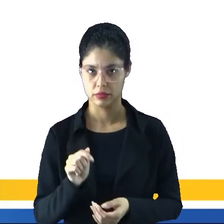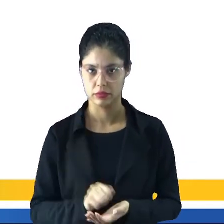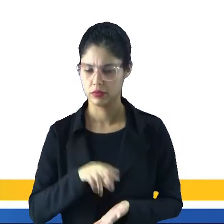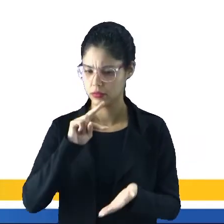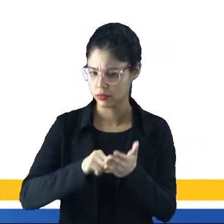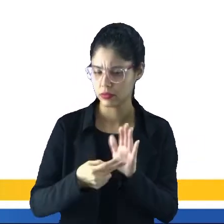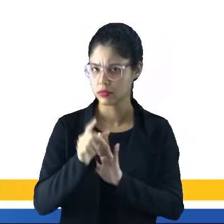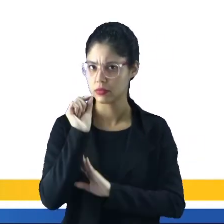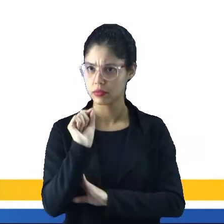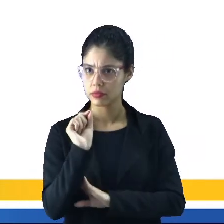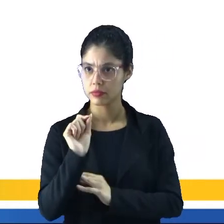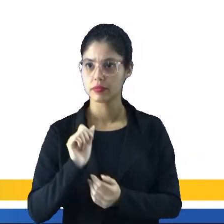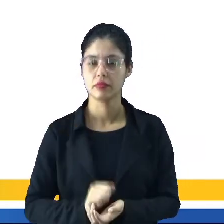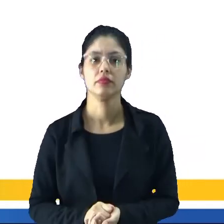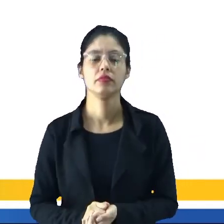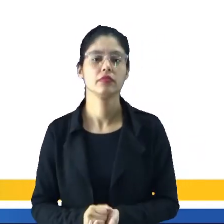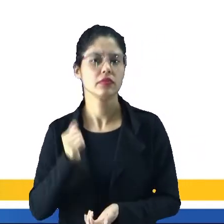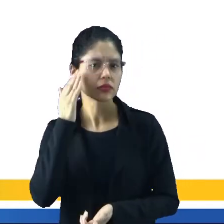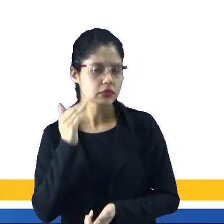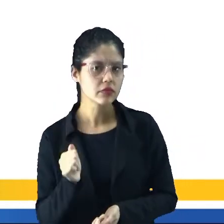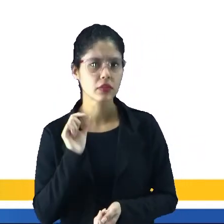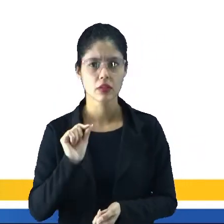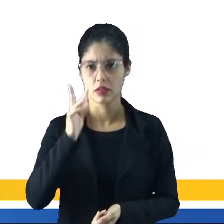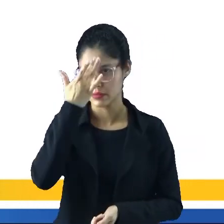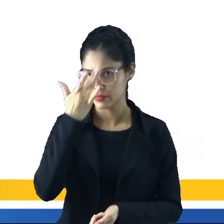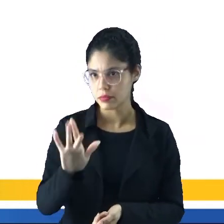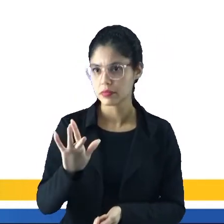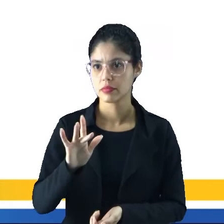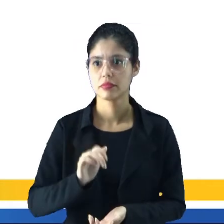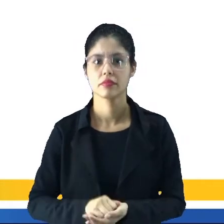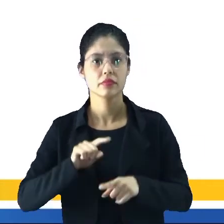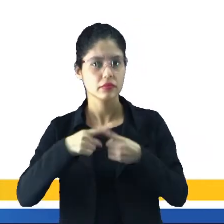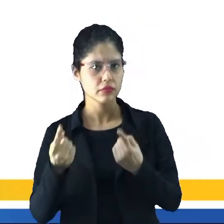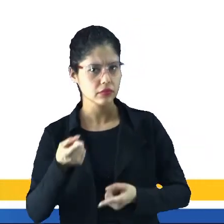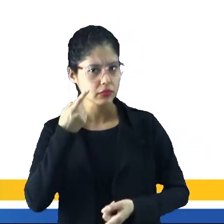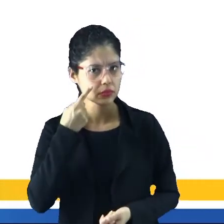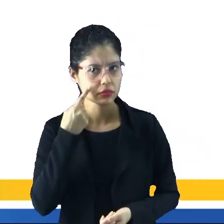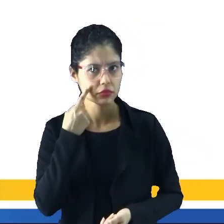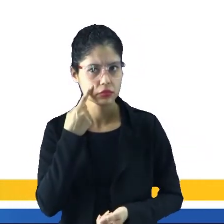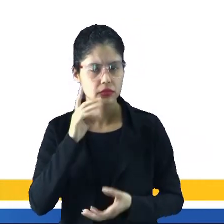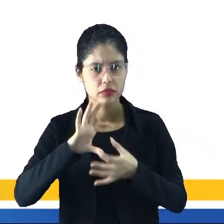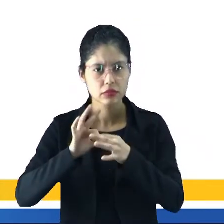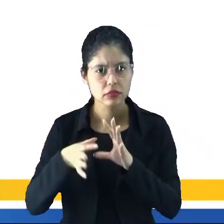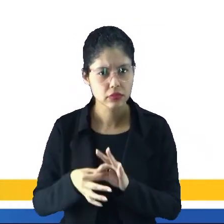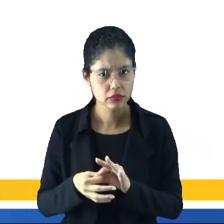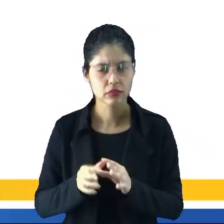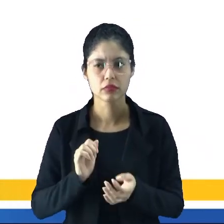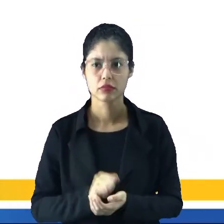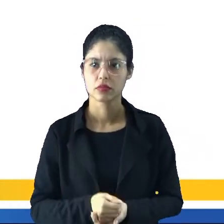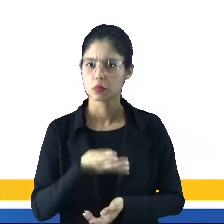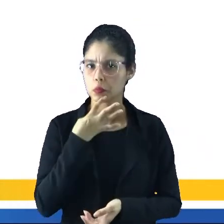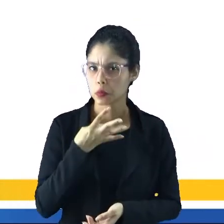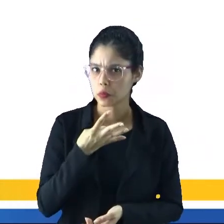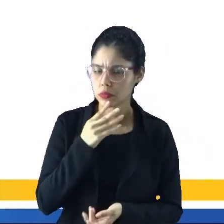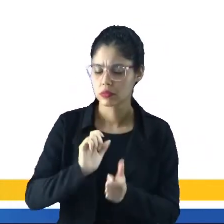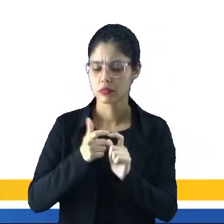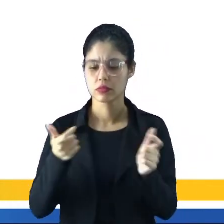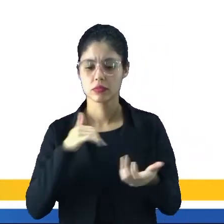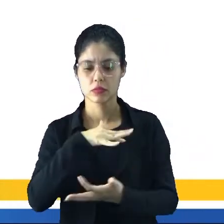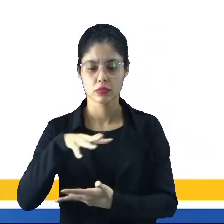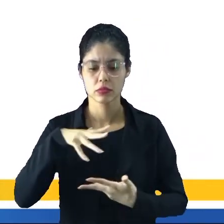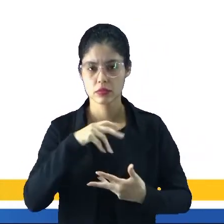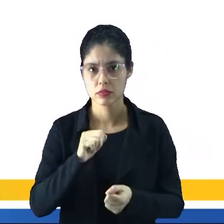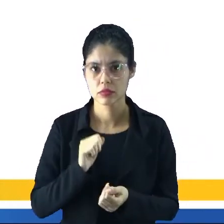vocês. O que significa engaged? Vamos supor que você não sabe. Mas você está olhando aqui esse contexto, né? Seu conhecimento de